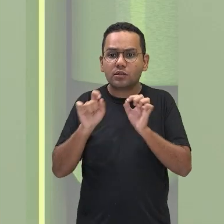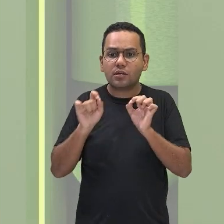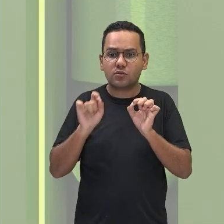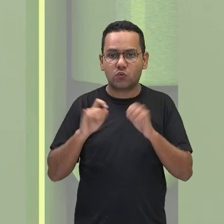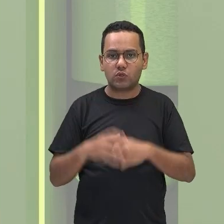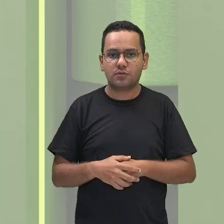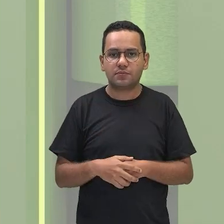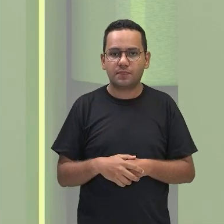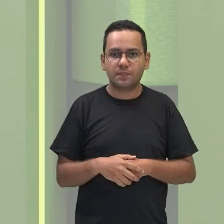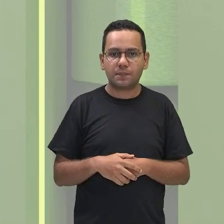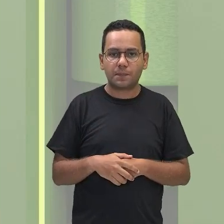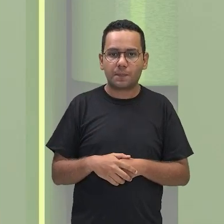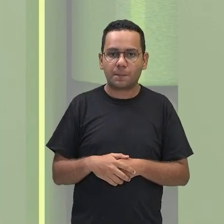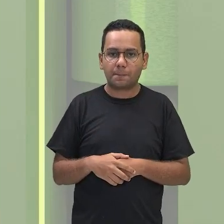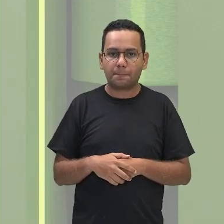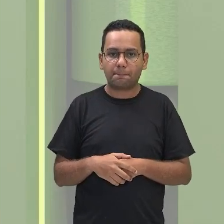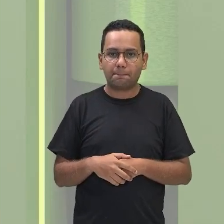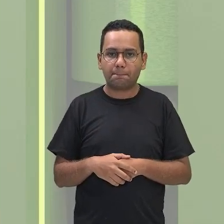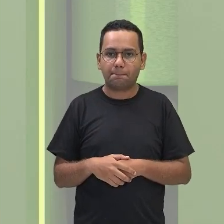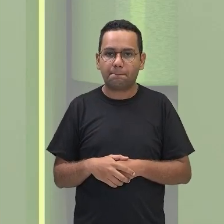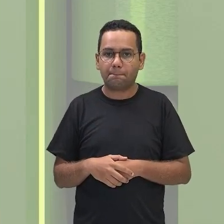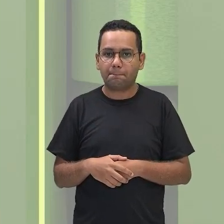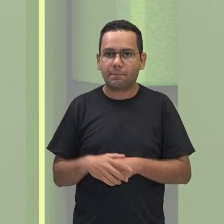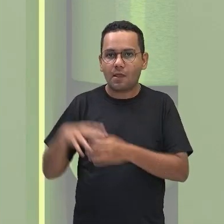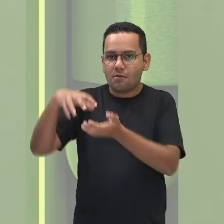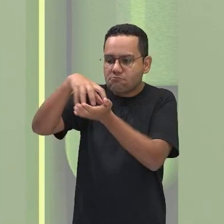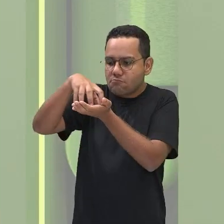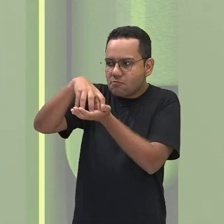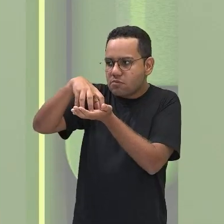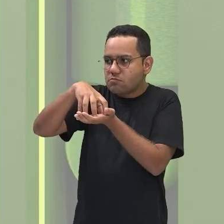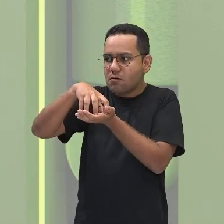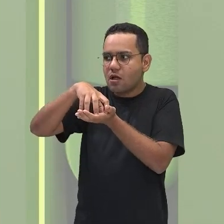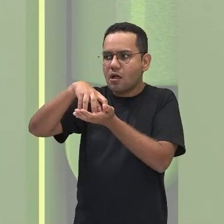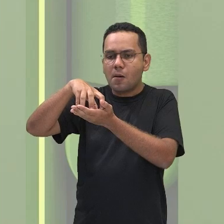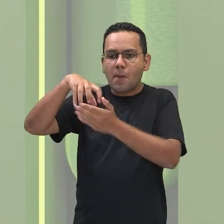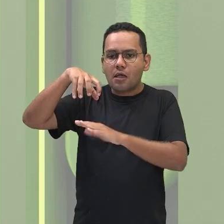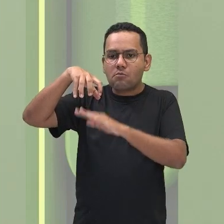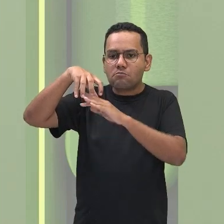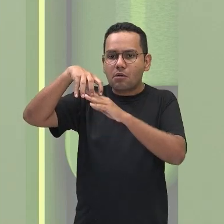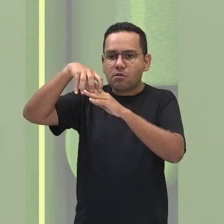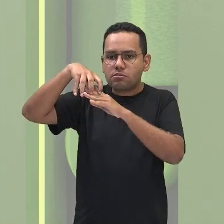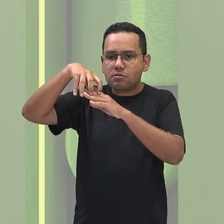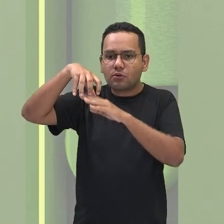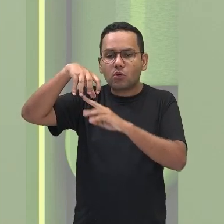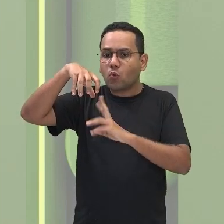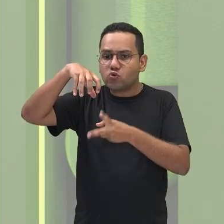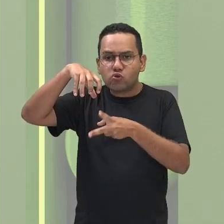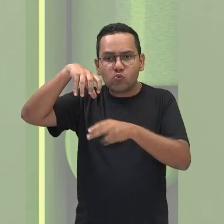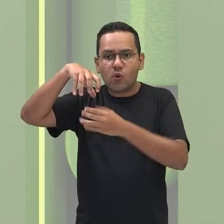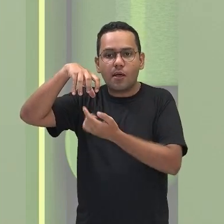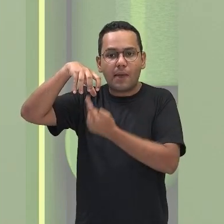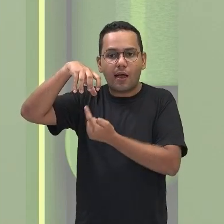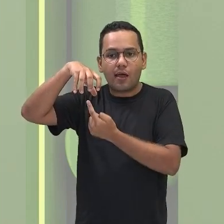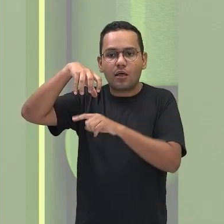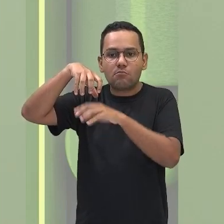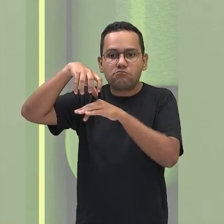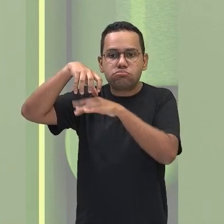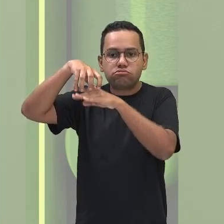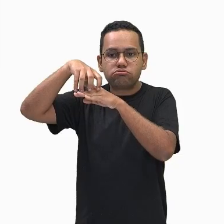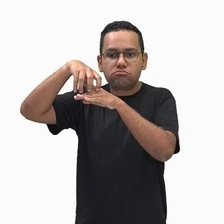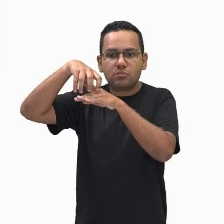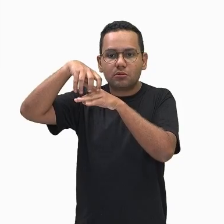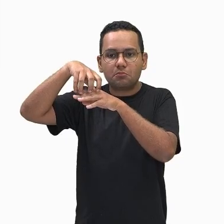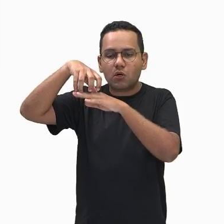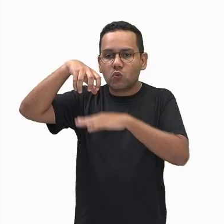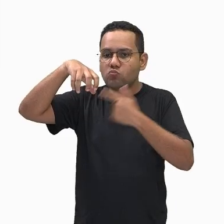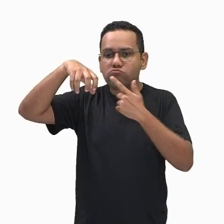suspensão, eles não desceram para uma parte de baixo da solução, certo? A gente continua a nossa aula agora falando sobre